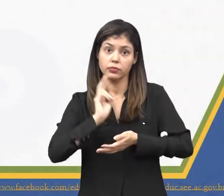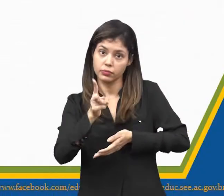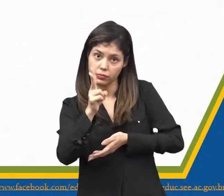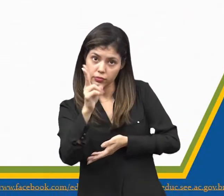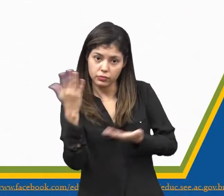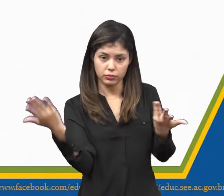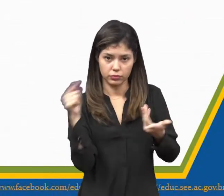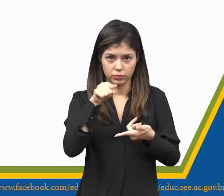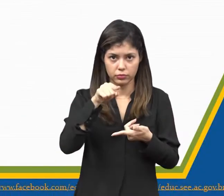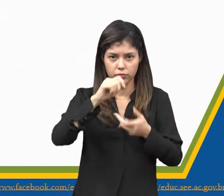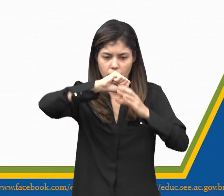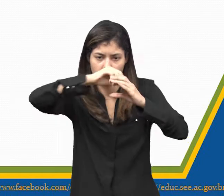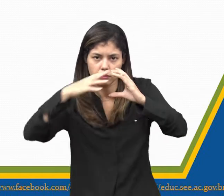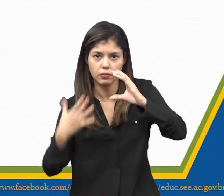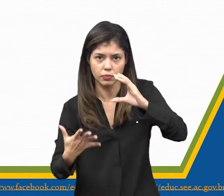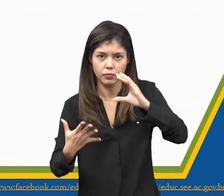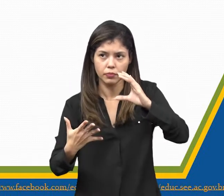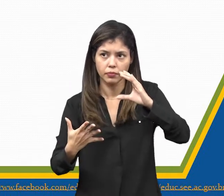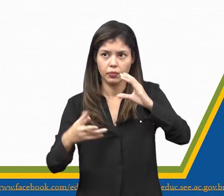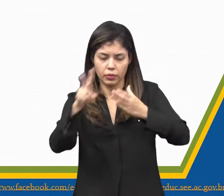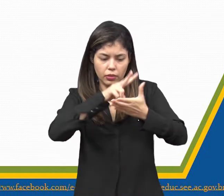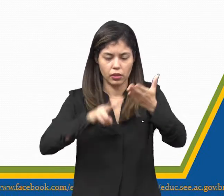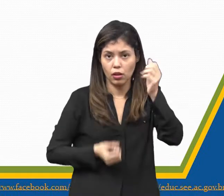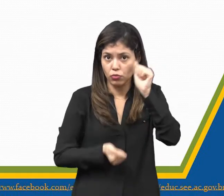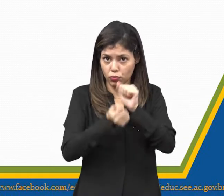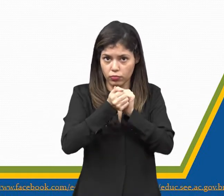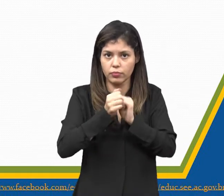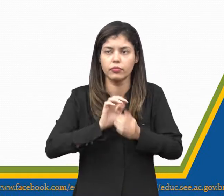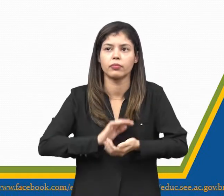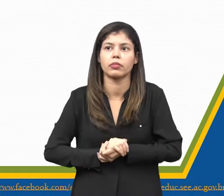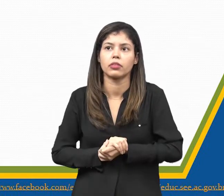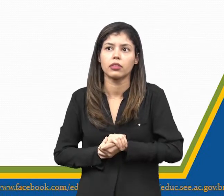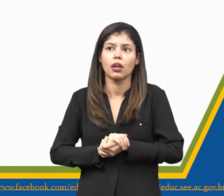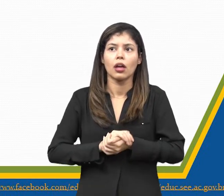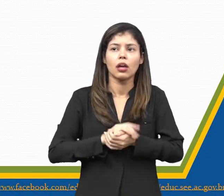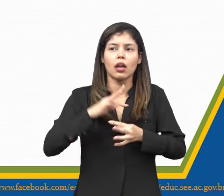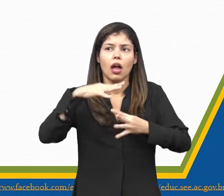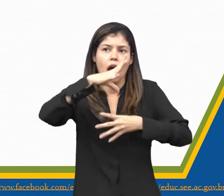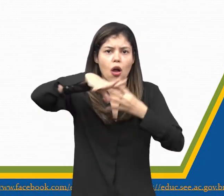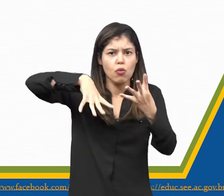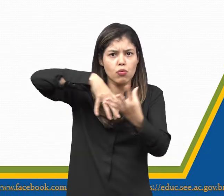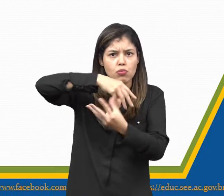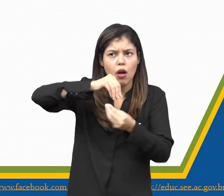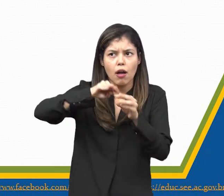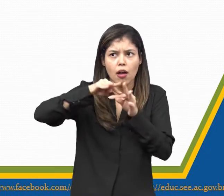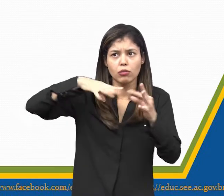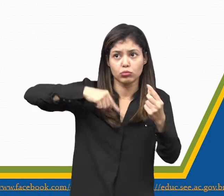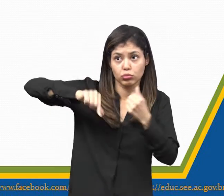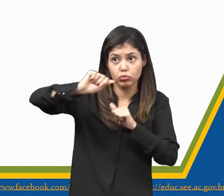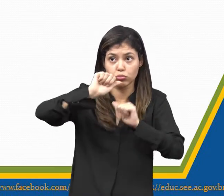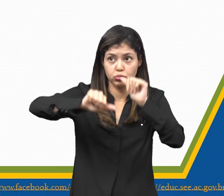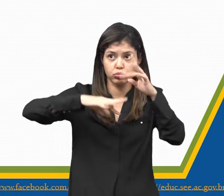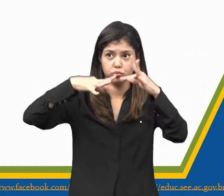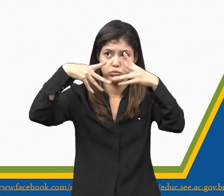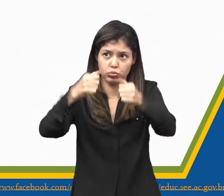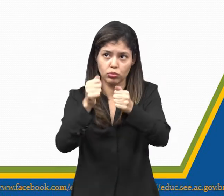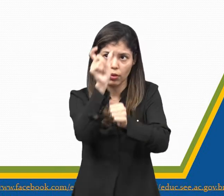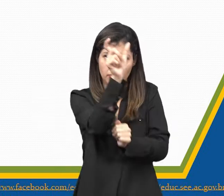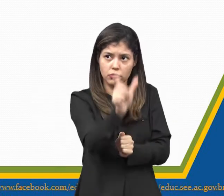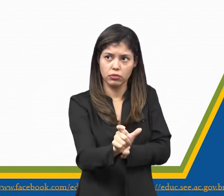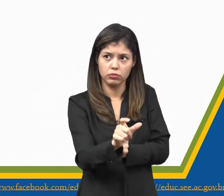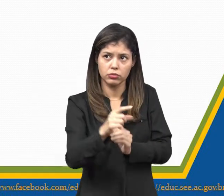Continuando ainda no que é, nas características, ó, leia comigo aí, ó. Geralmente envolve uma personagem principal, em